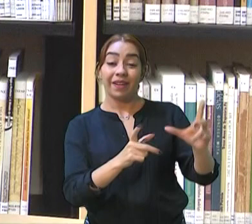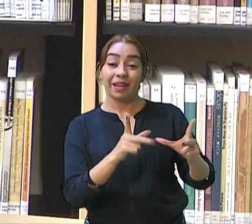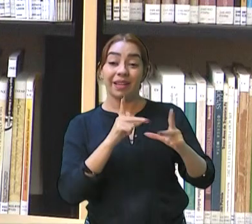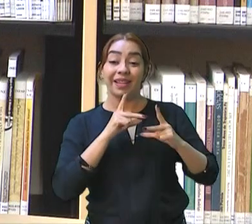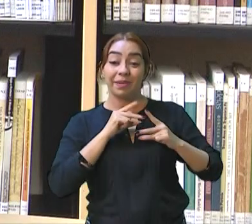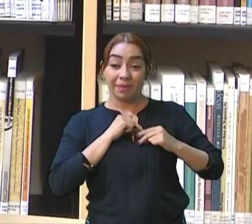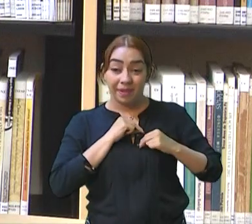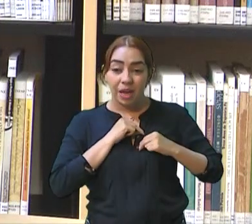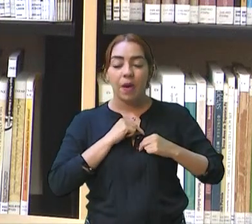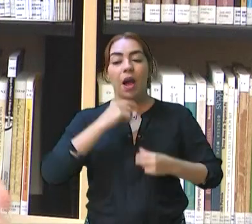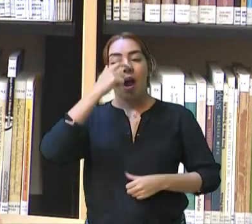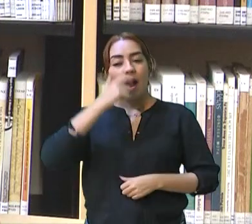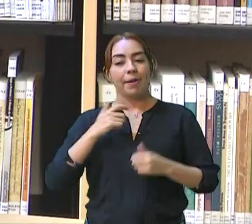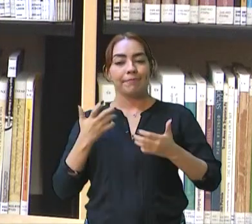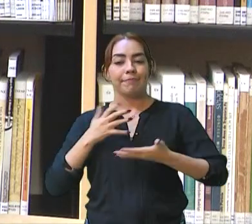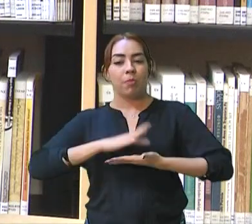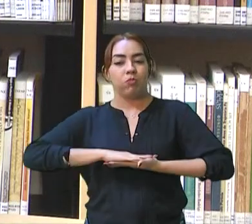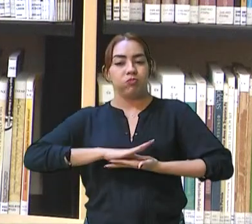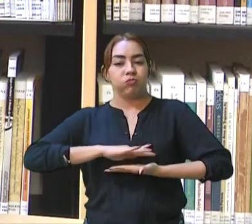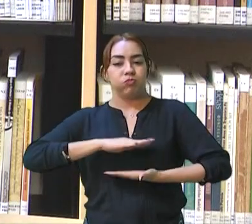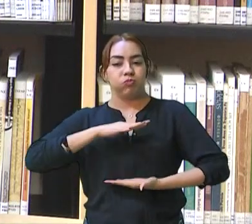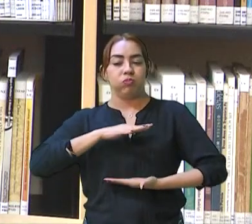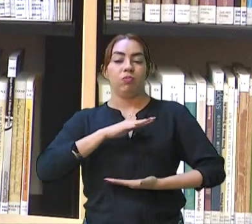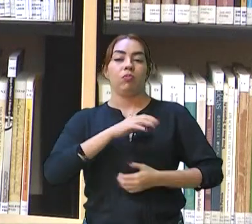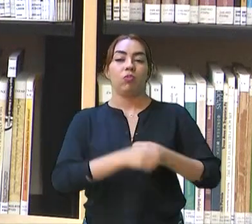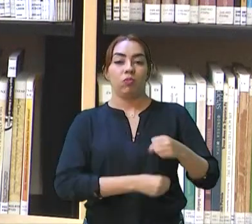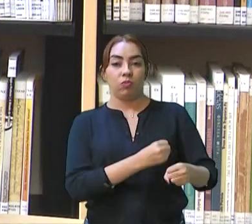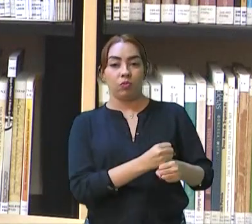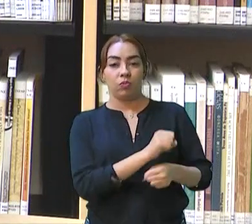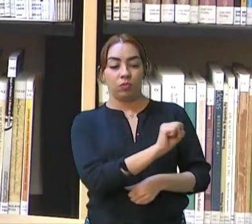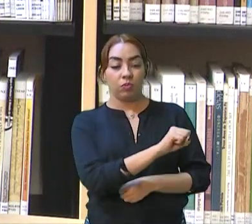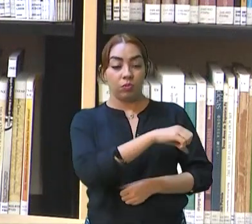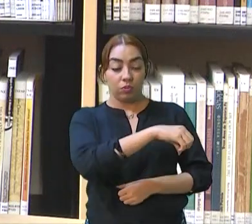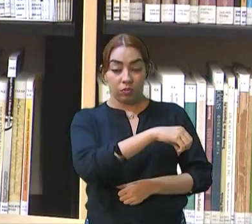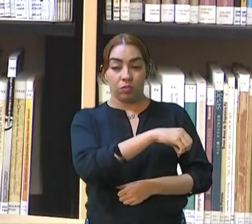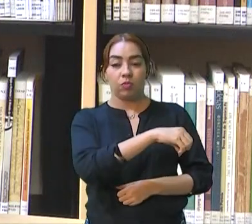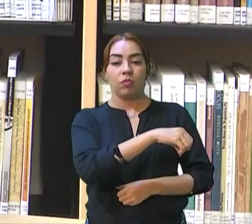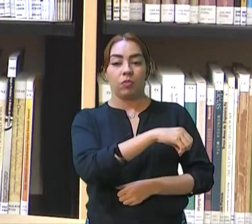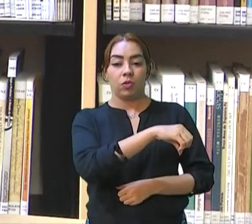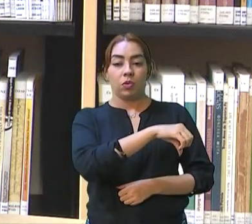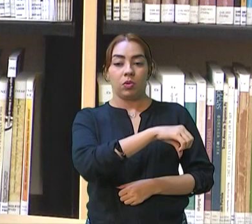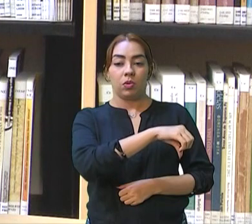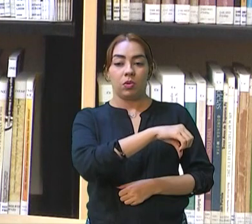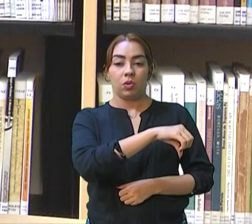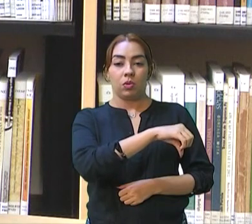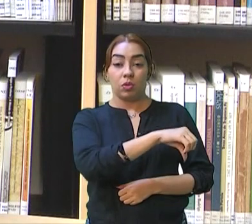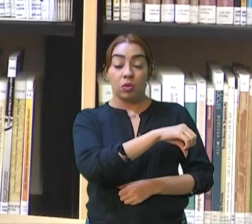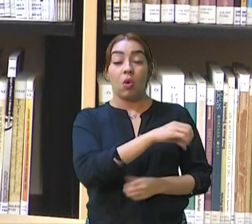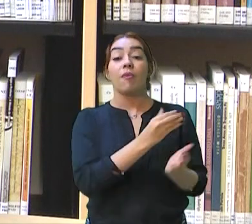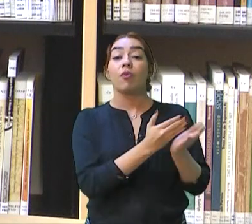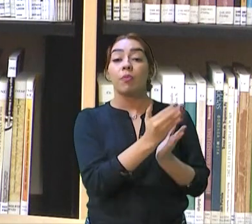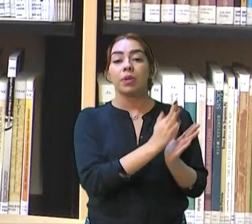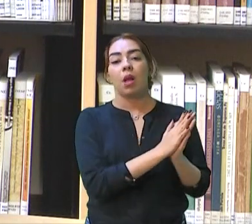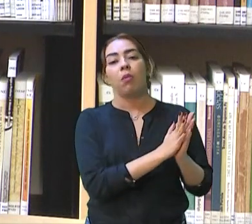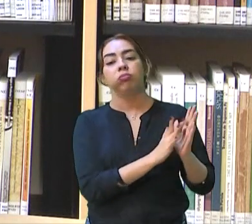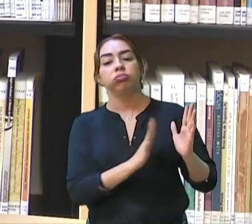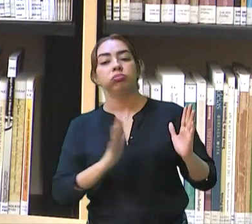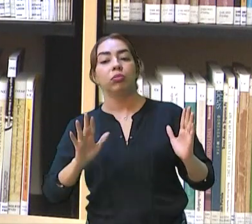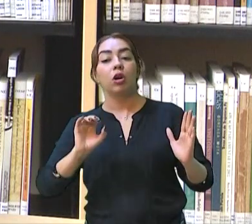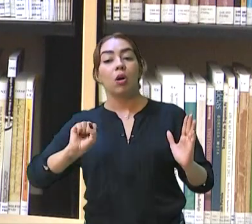colecionar quadrinhos, realmente. De 89 até hoje, eu coleciono quadrinhos. Eu tenho até uma coleção de mais de 8 mil quadrinhos na minha